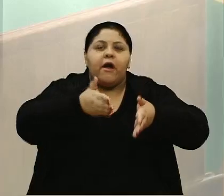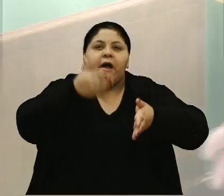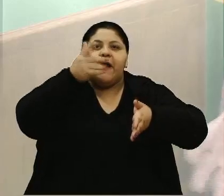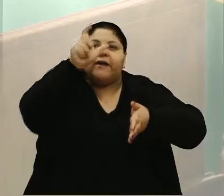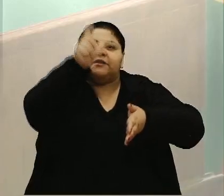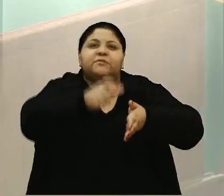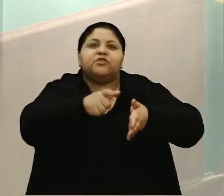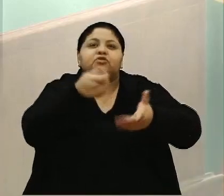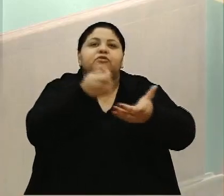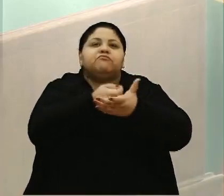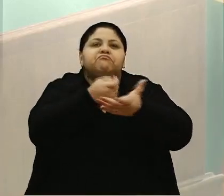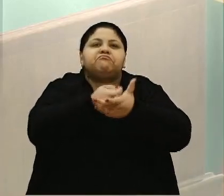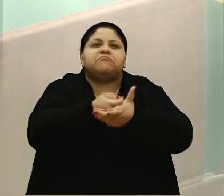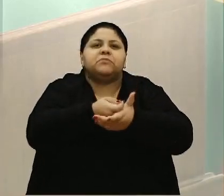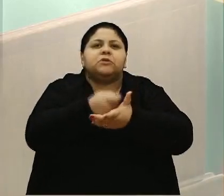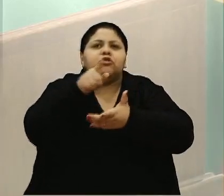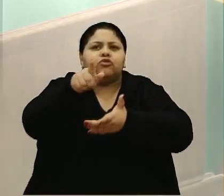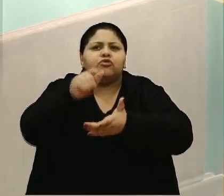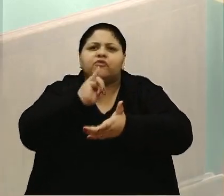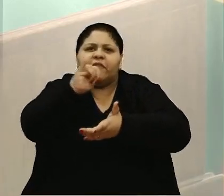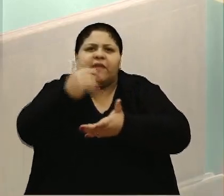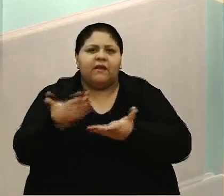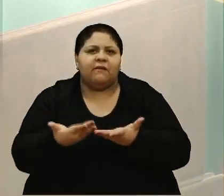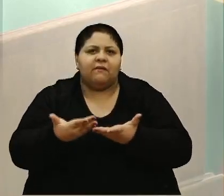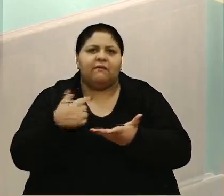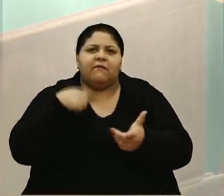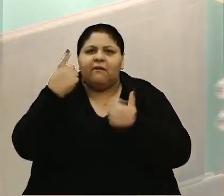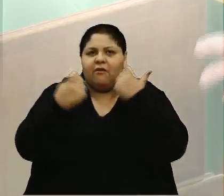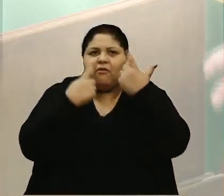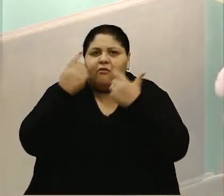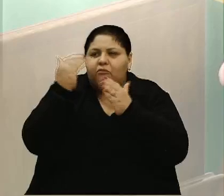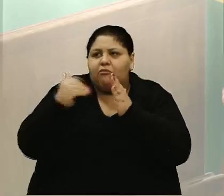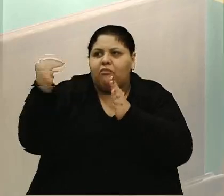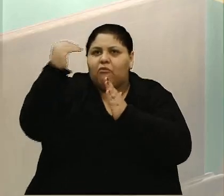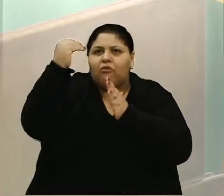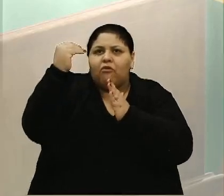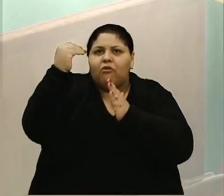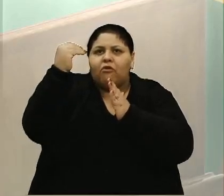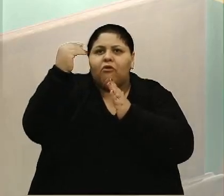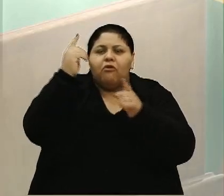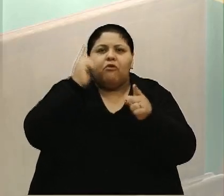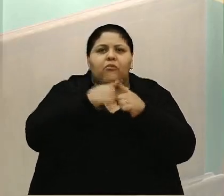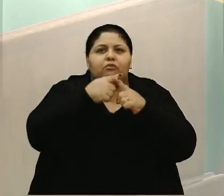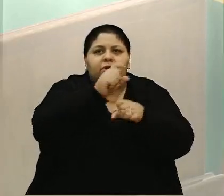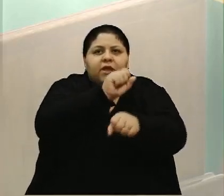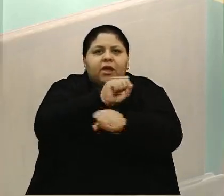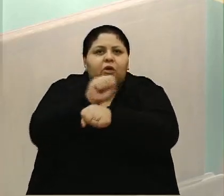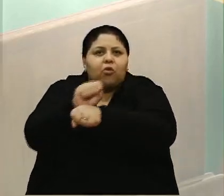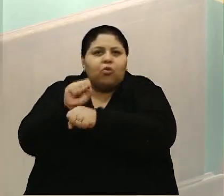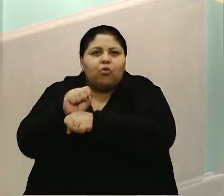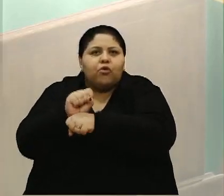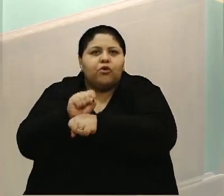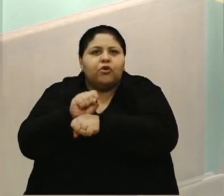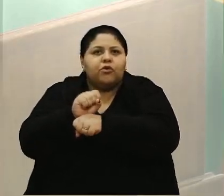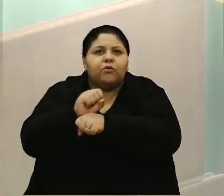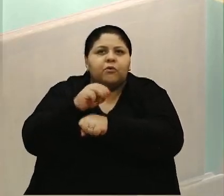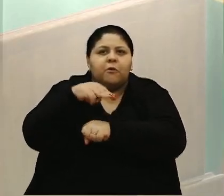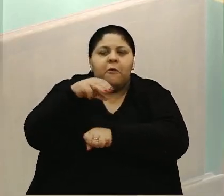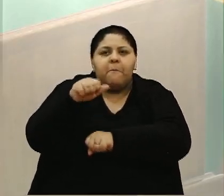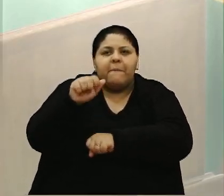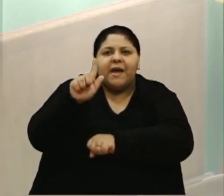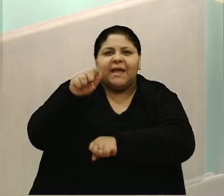tu não vai se manifestar, mas bom, eu estou preocupado com o Supremo porque está cuidando do Meia Bosco. Então acho que o Supremo tem que tratar